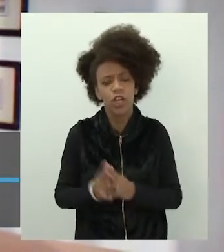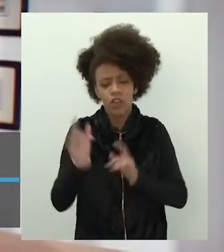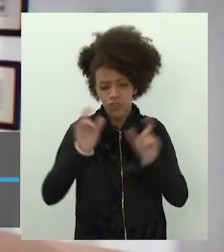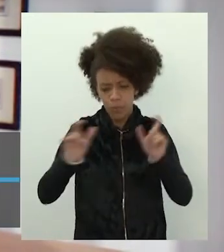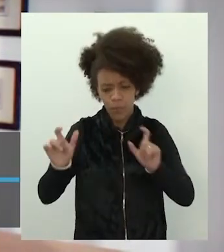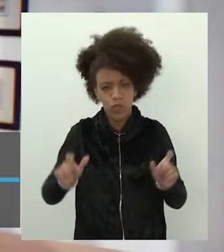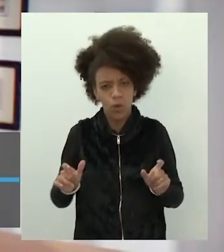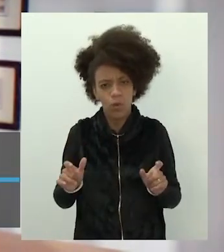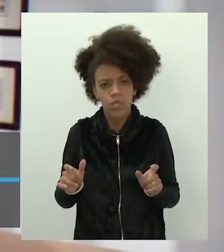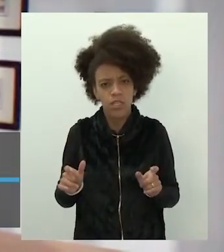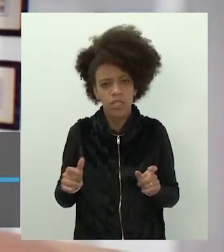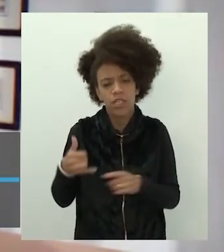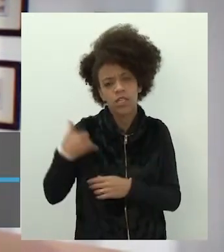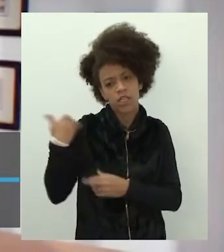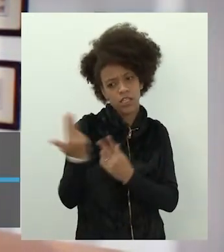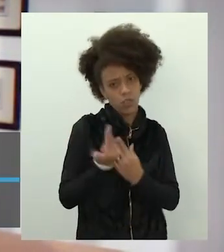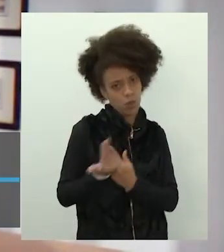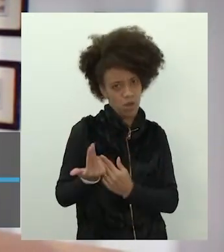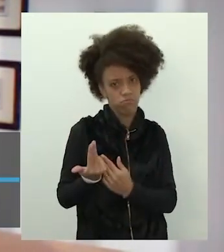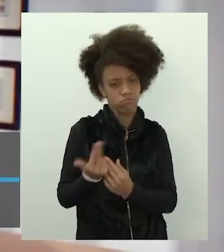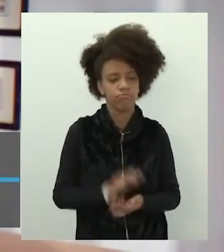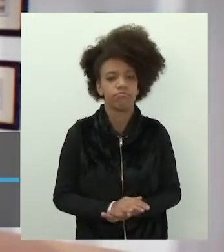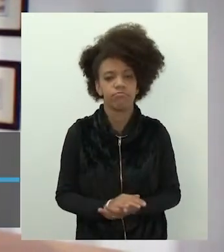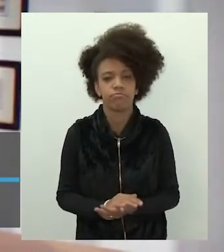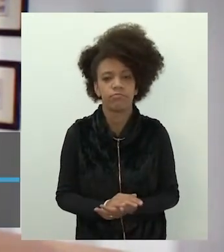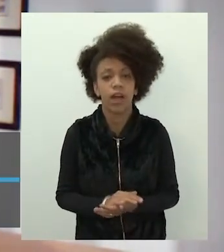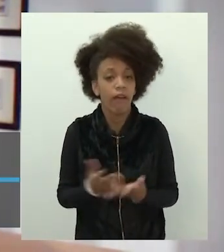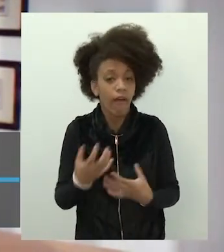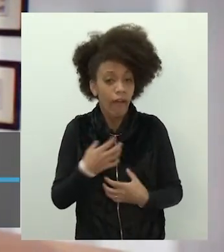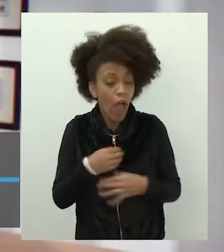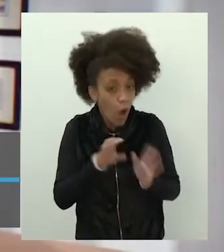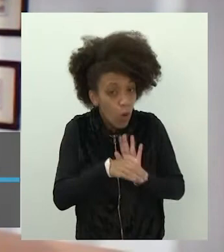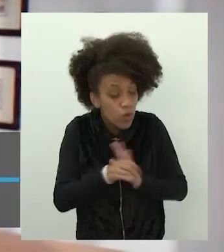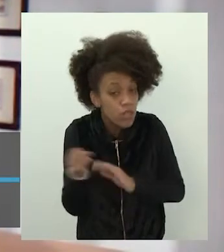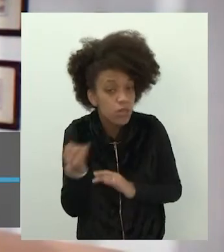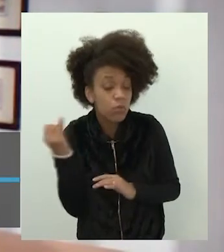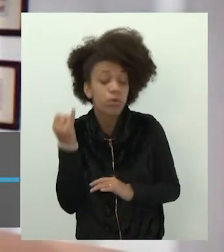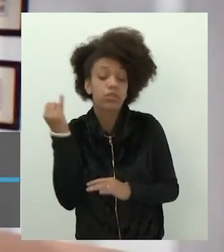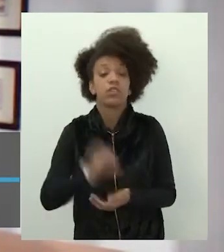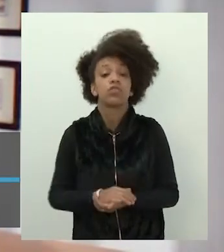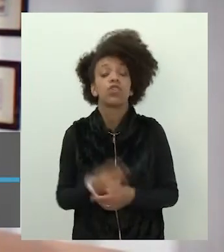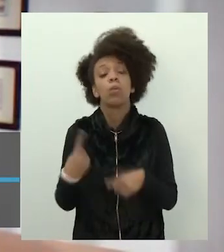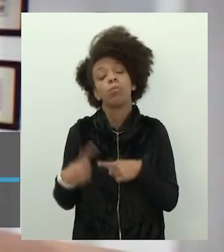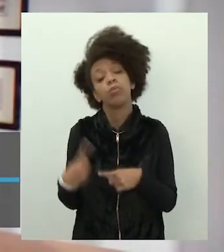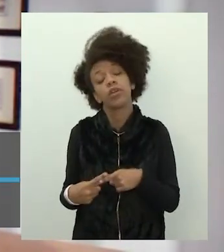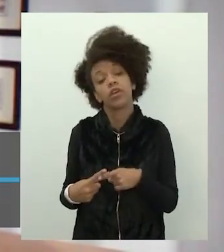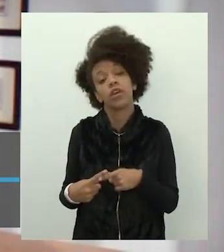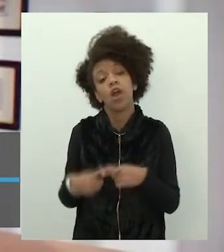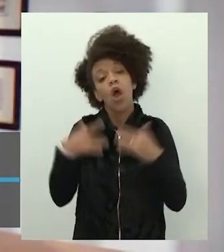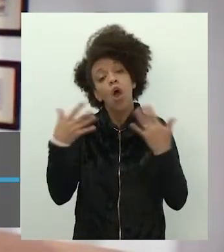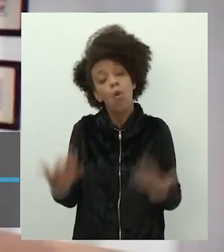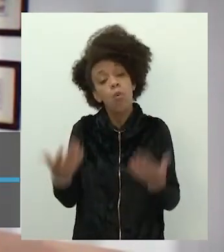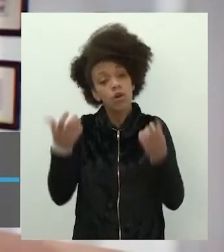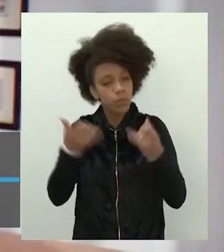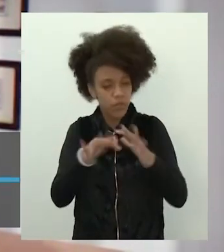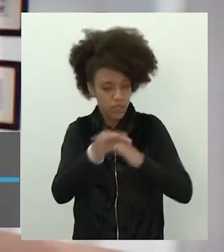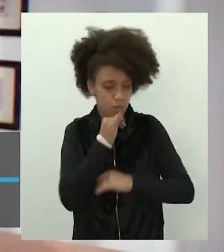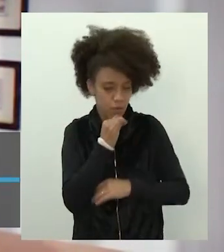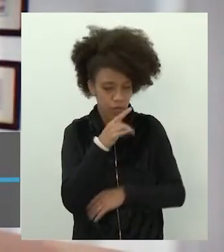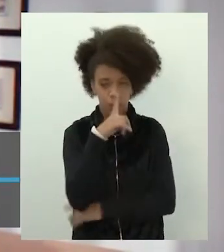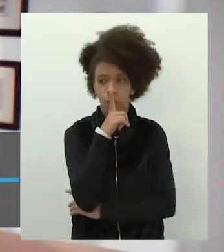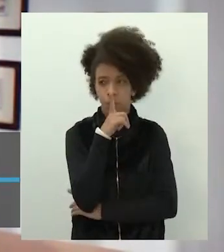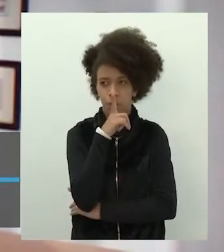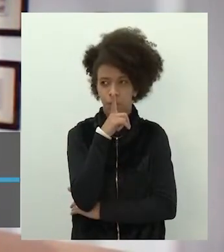pessoas da mesma idade que nós. Esse conceito é bem importante, porque quando nós falamos, por exemplo, de